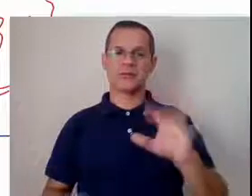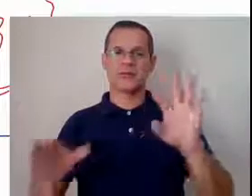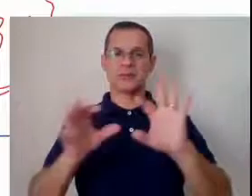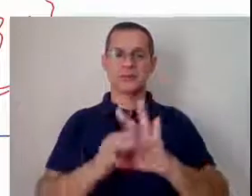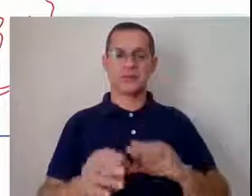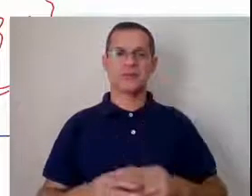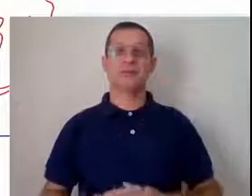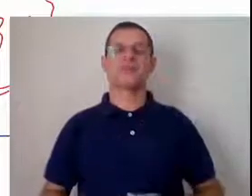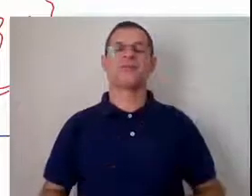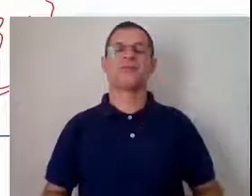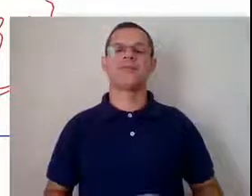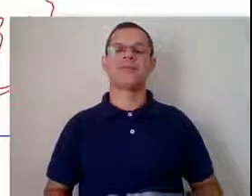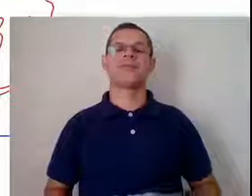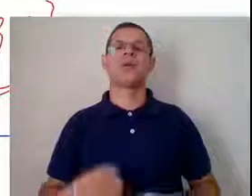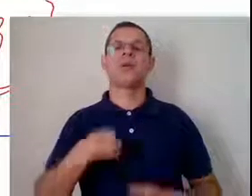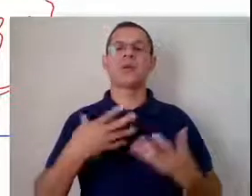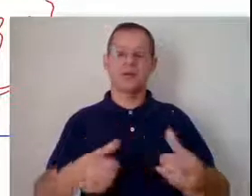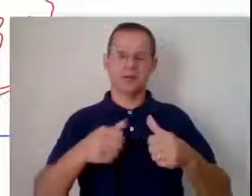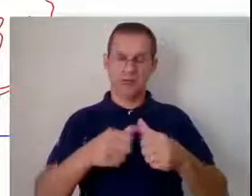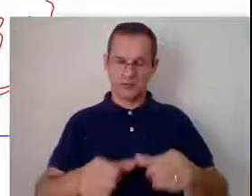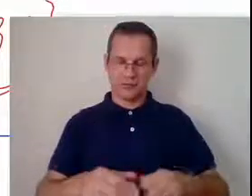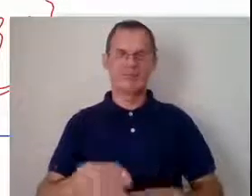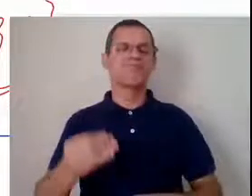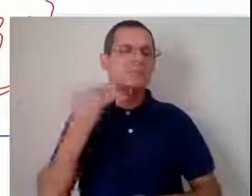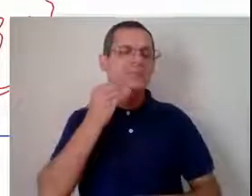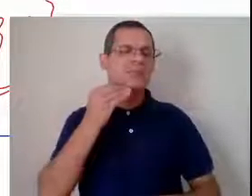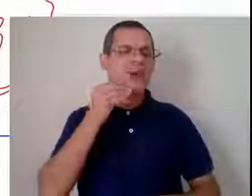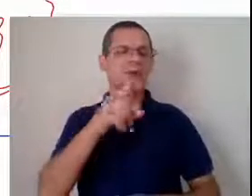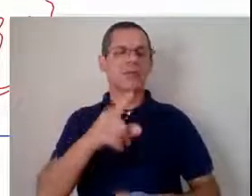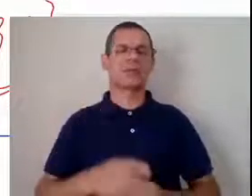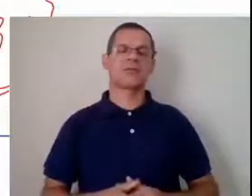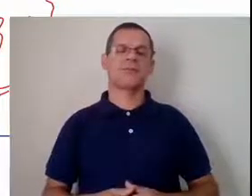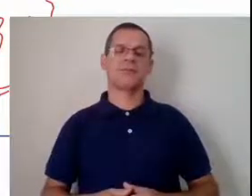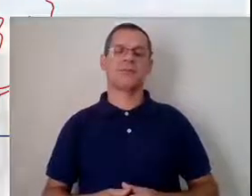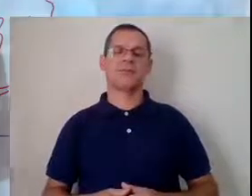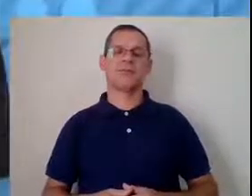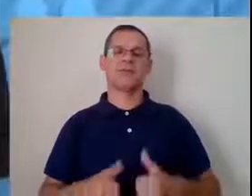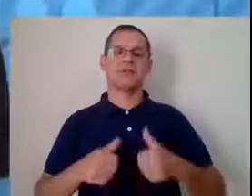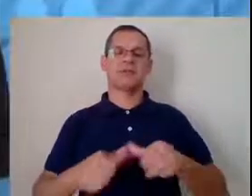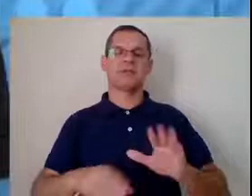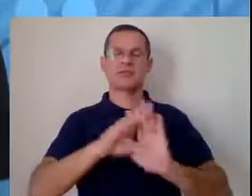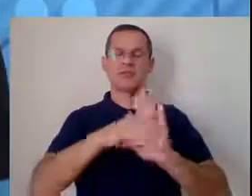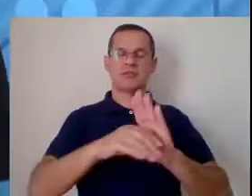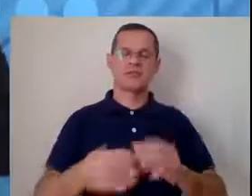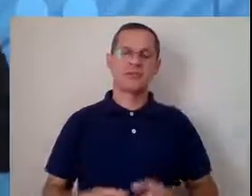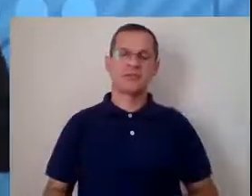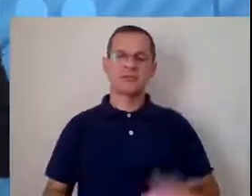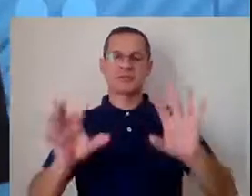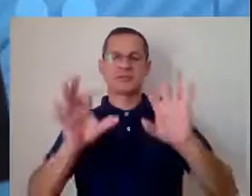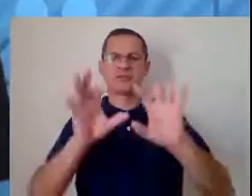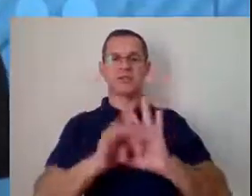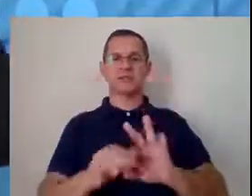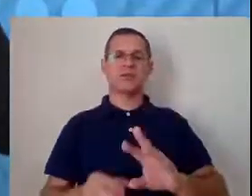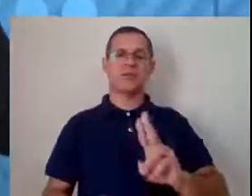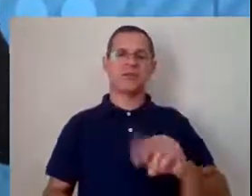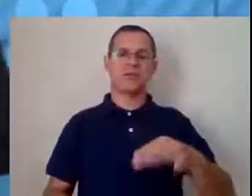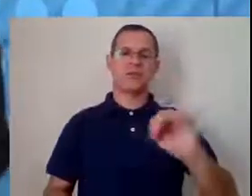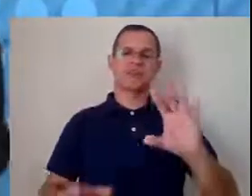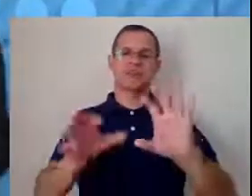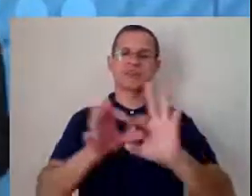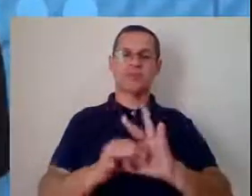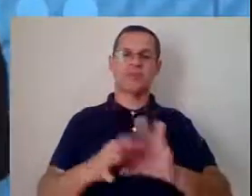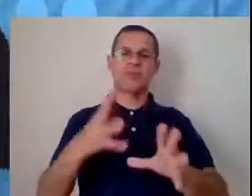juntei. Então, eu quero que fique bem claro para vocês esse conceito de união. União é